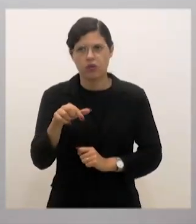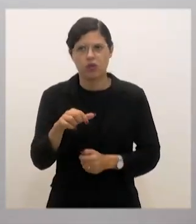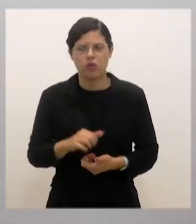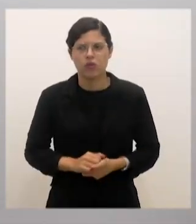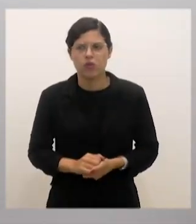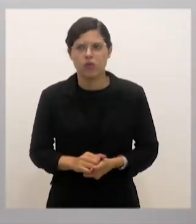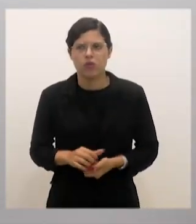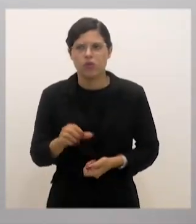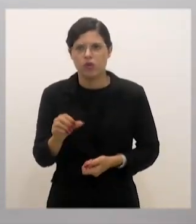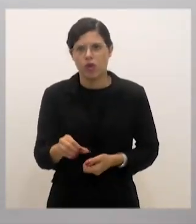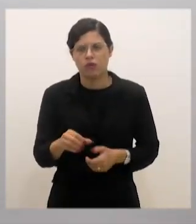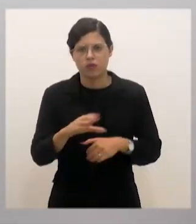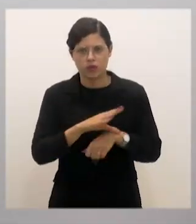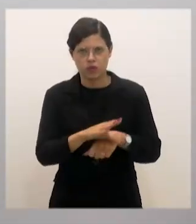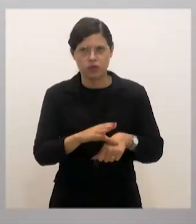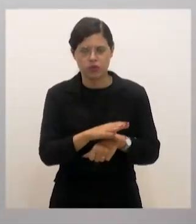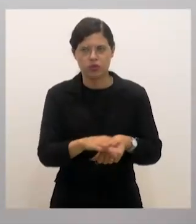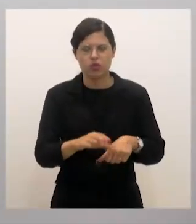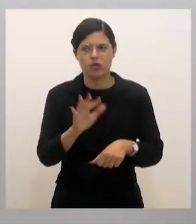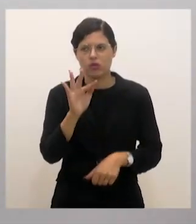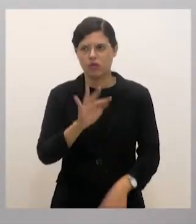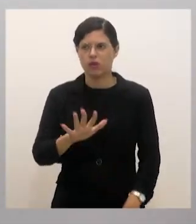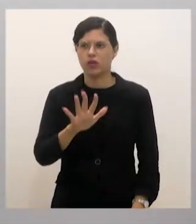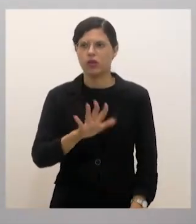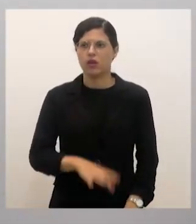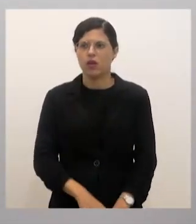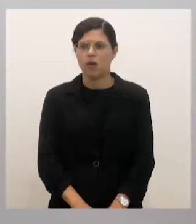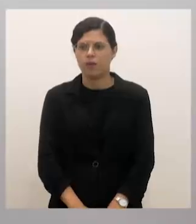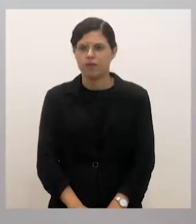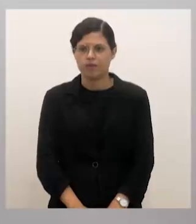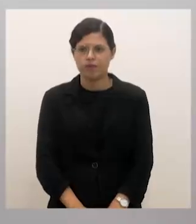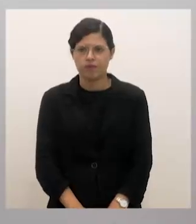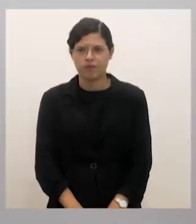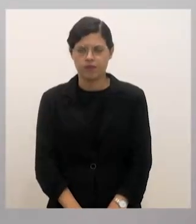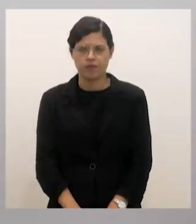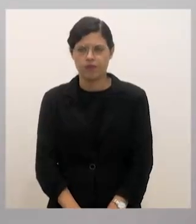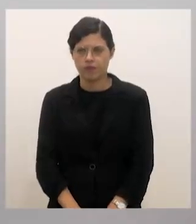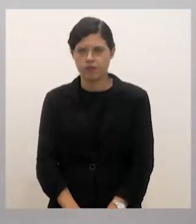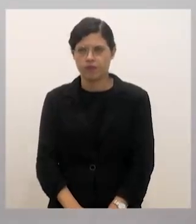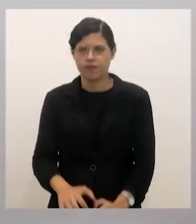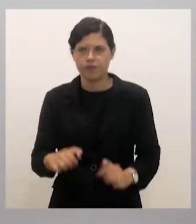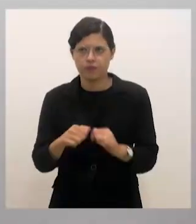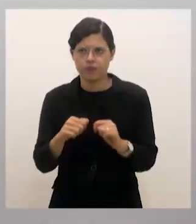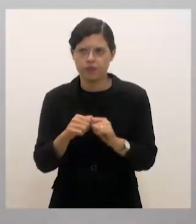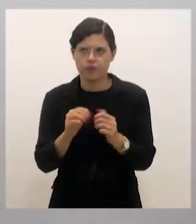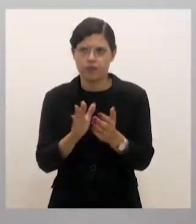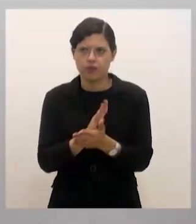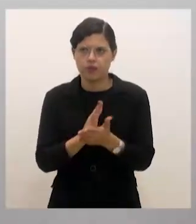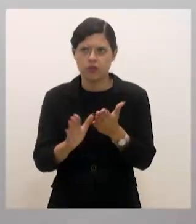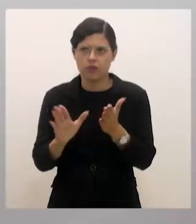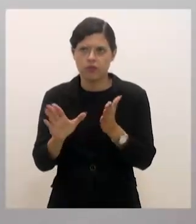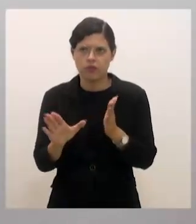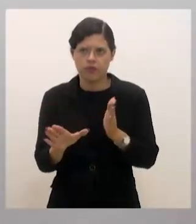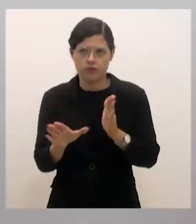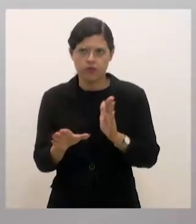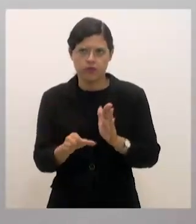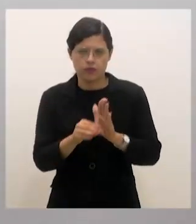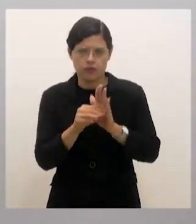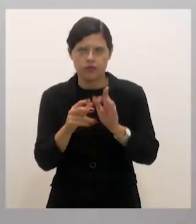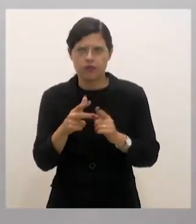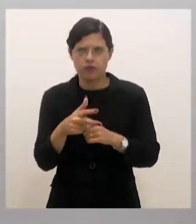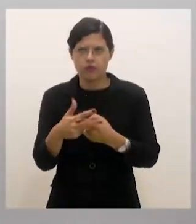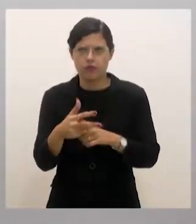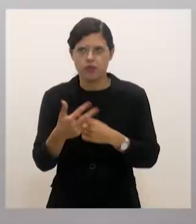Constituição Federal, né? E fiz pequenas emendas corretivas, então